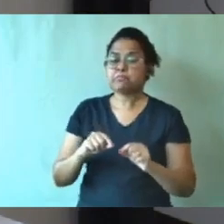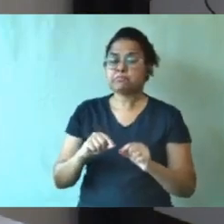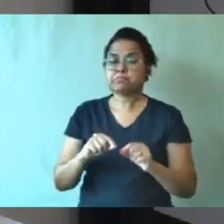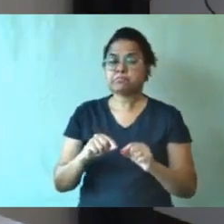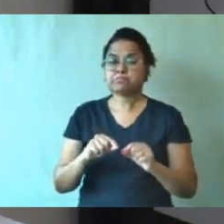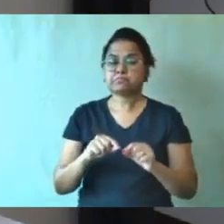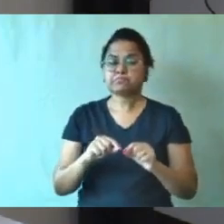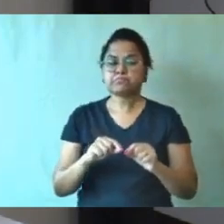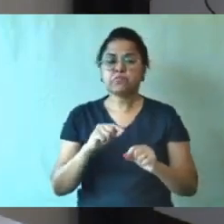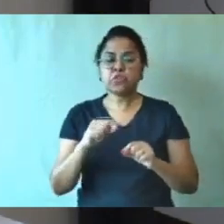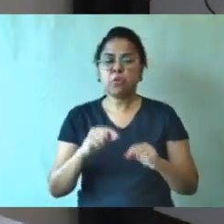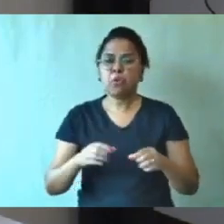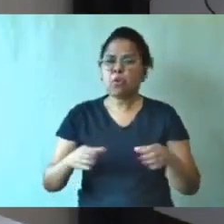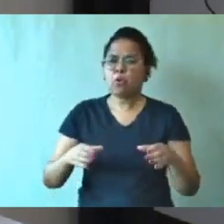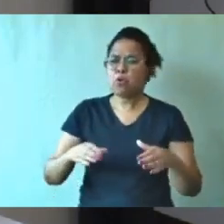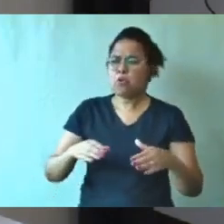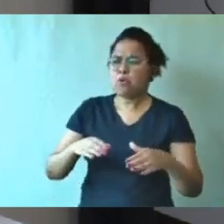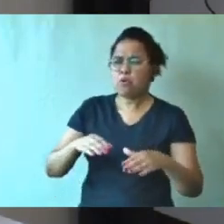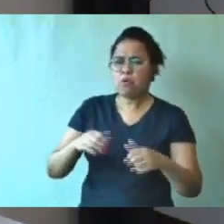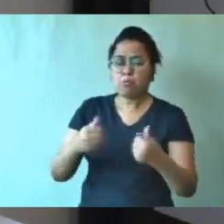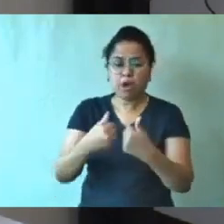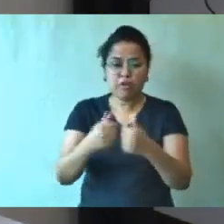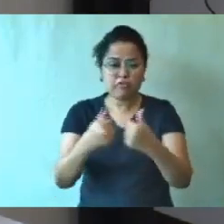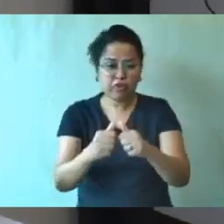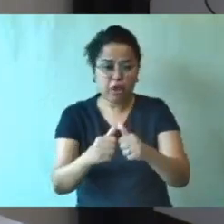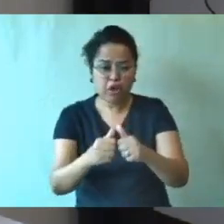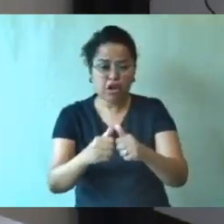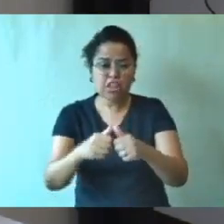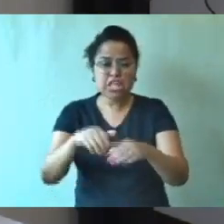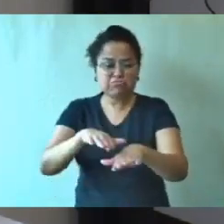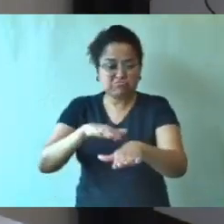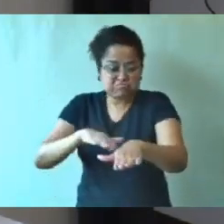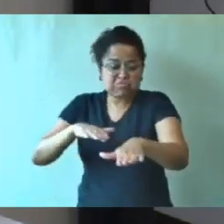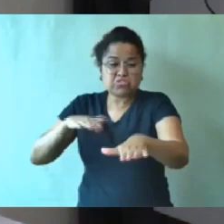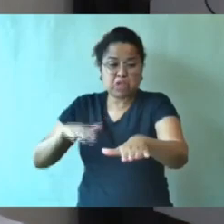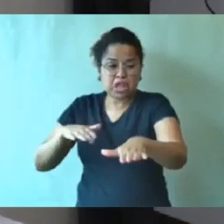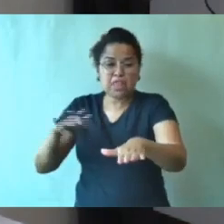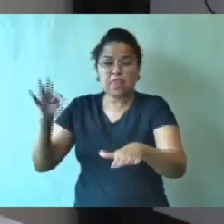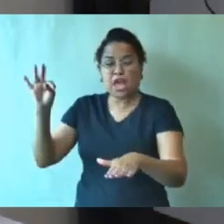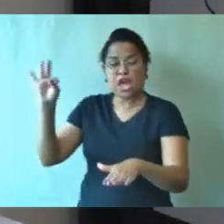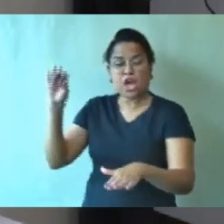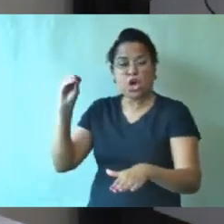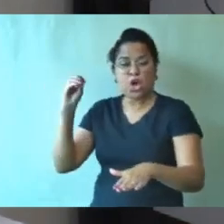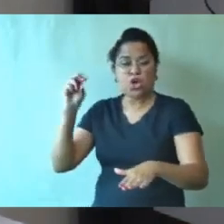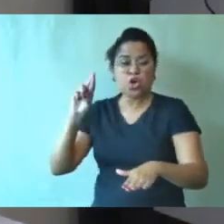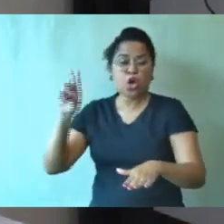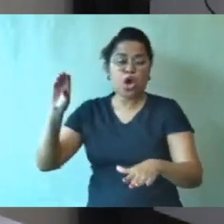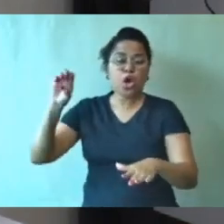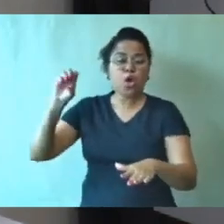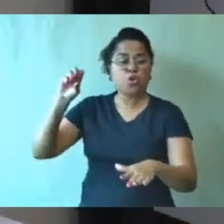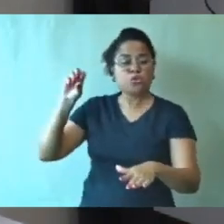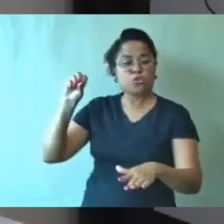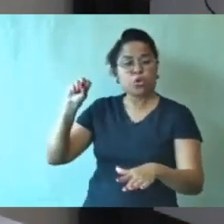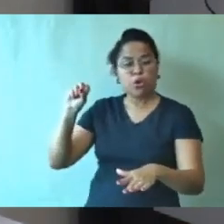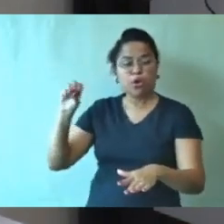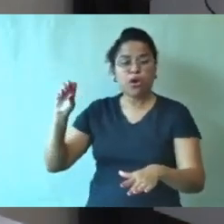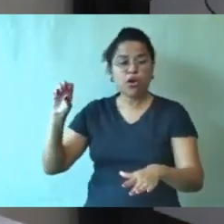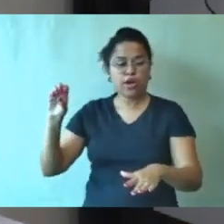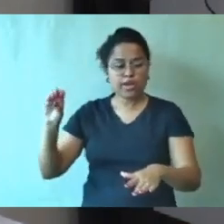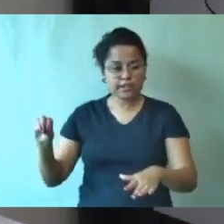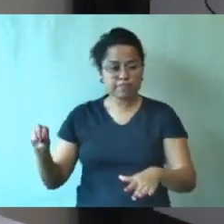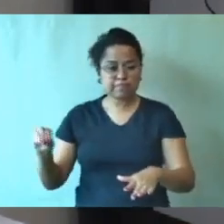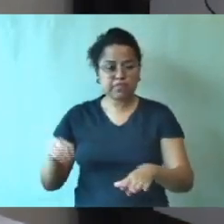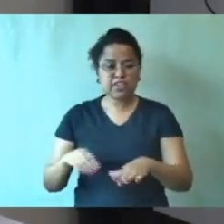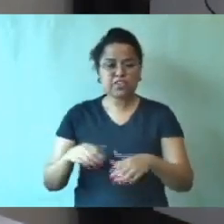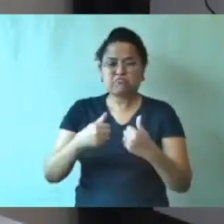uma frota que já estava sucateada, da Torres, e mantê-la rodando, para dar algum tempo, talvez,